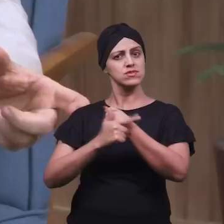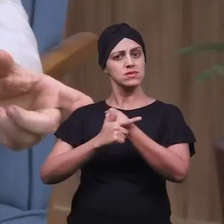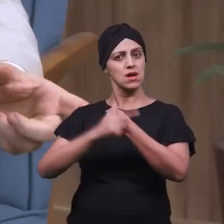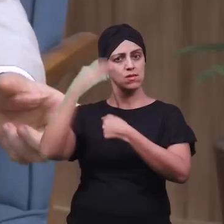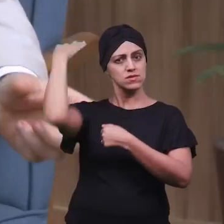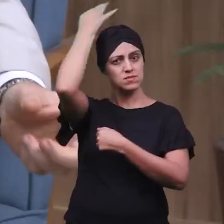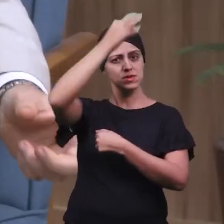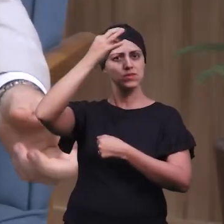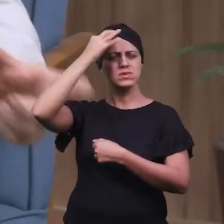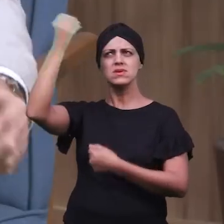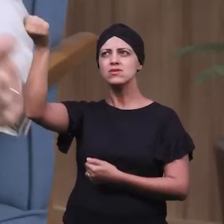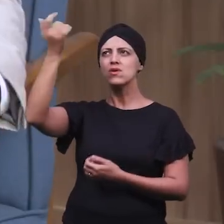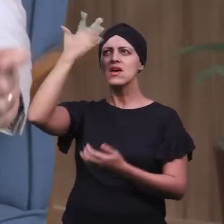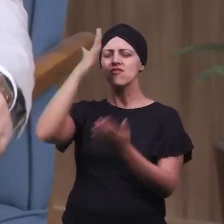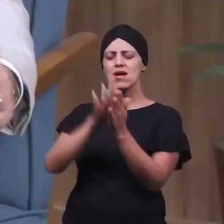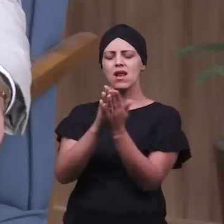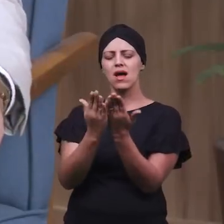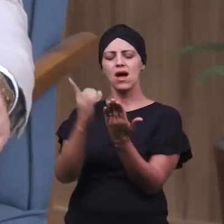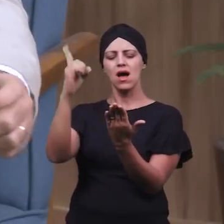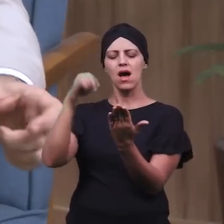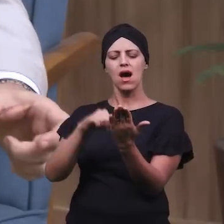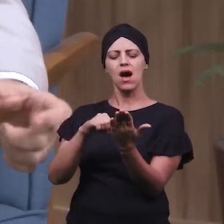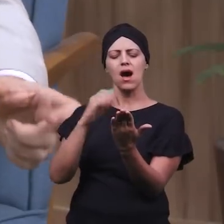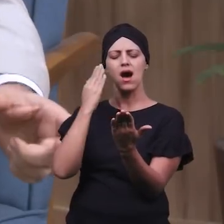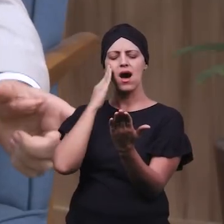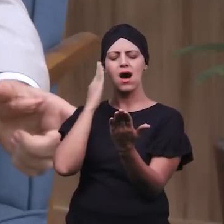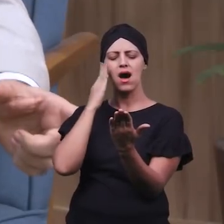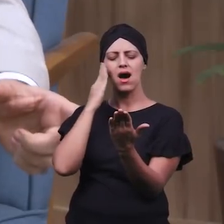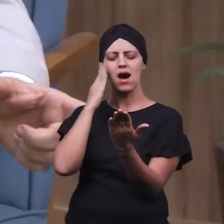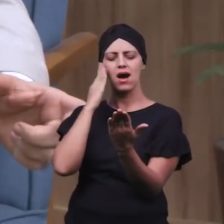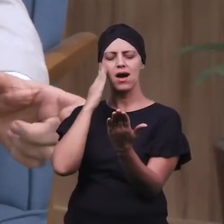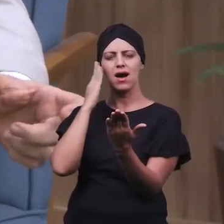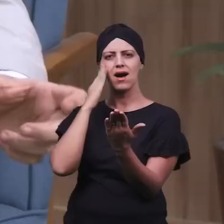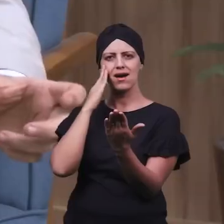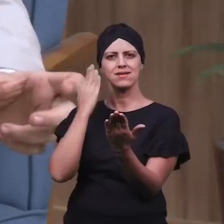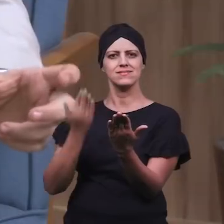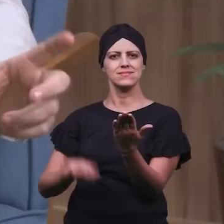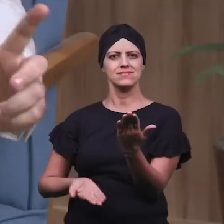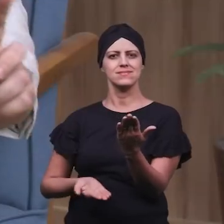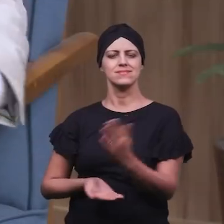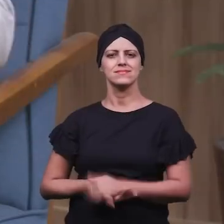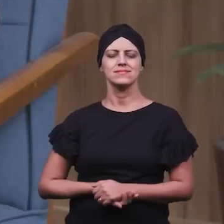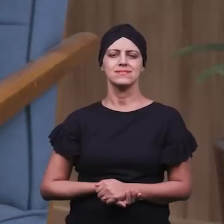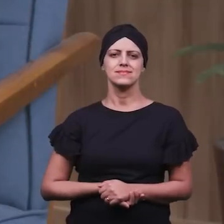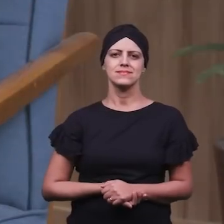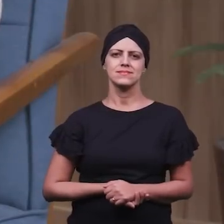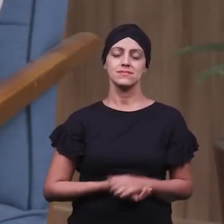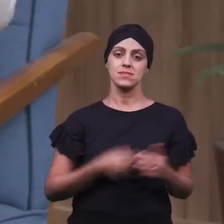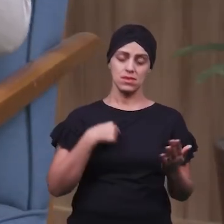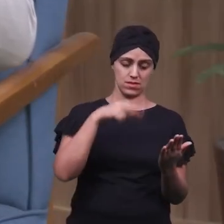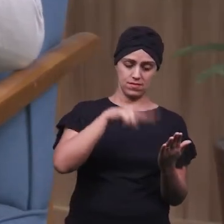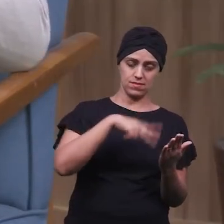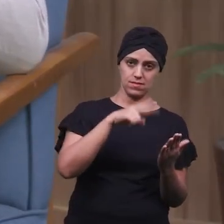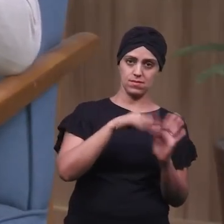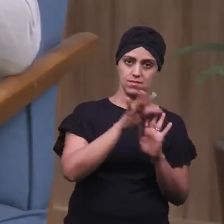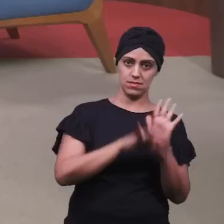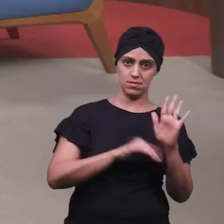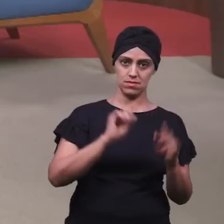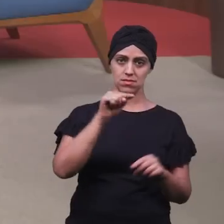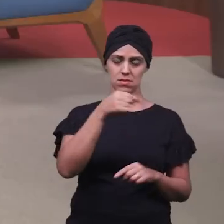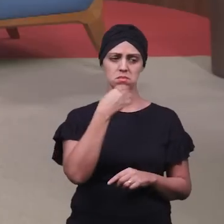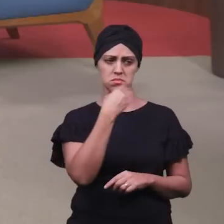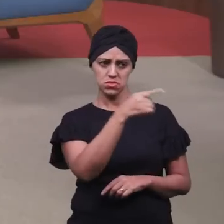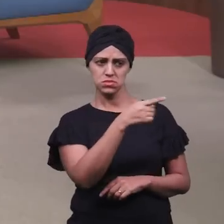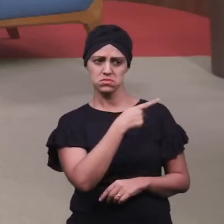papel do Espírito Santo em revelar aquilo que está na palavra. Eu vou ler um texto, depois eu vou pedir para o Bravin fazer